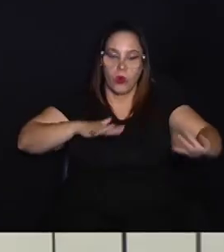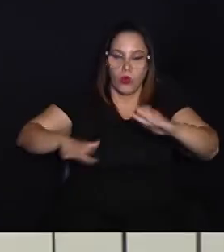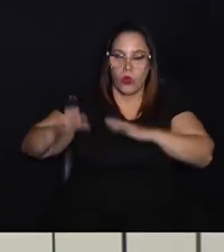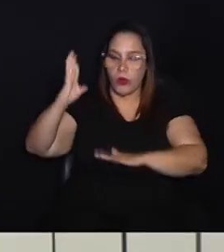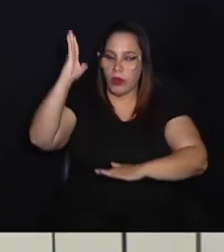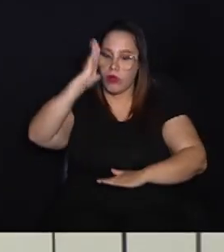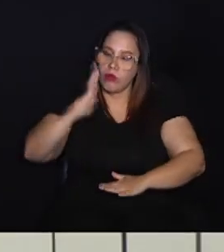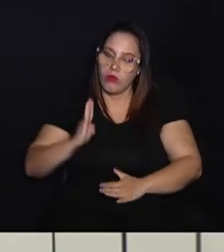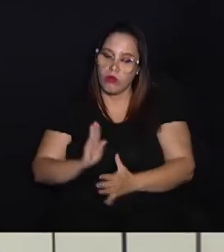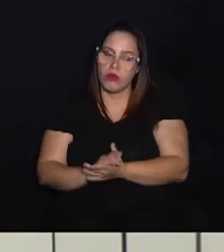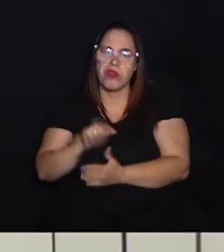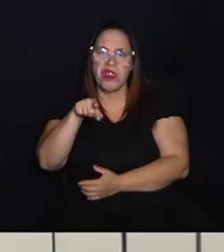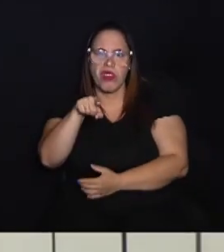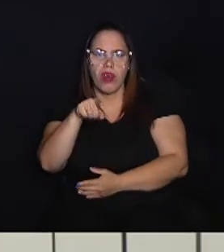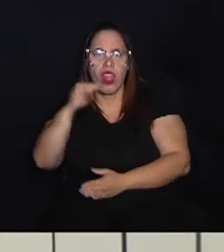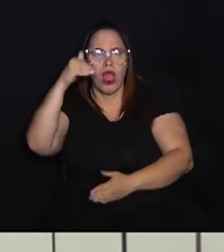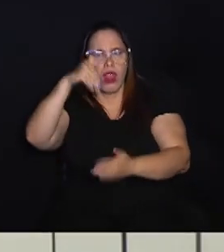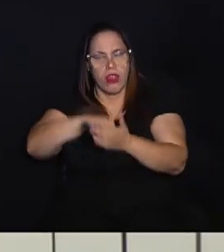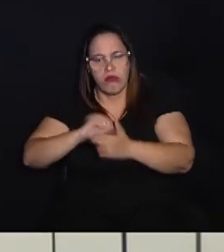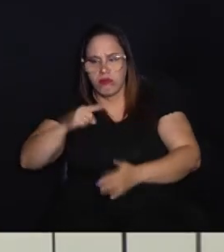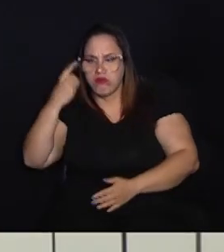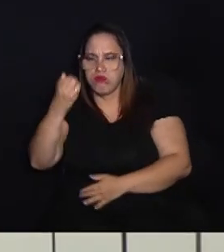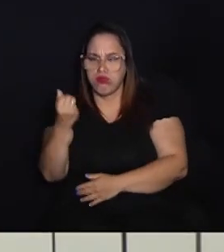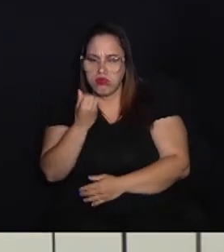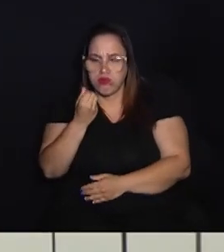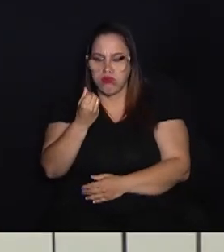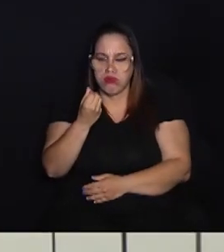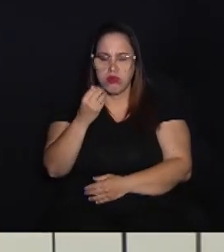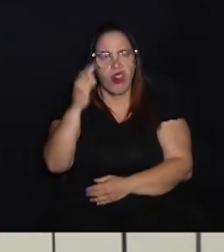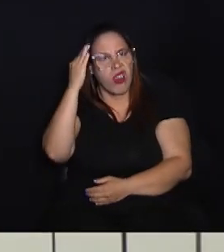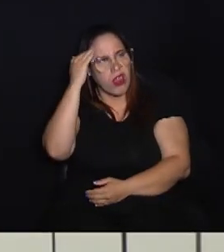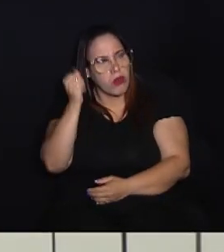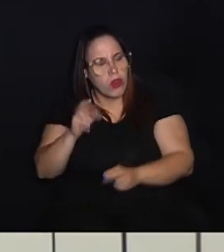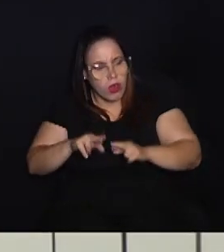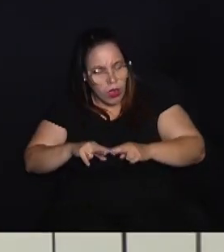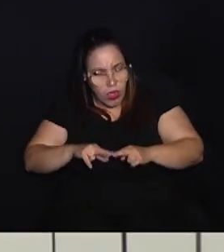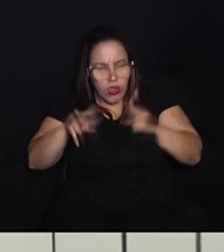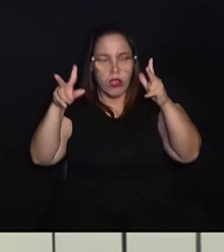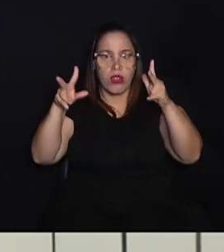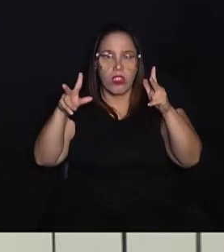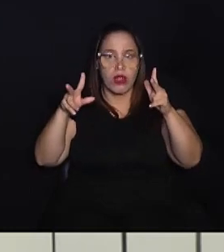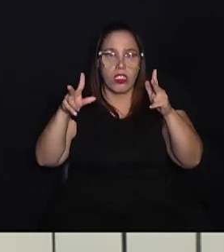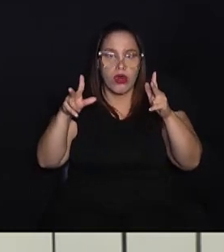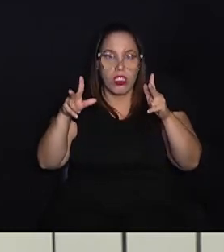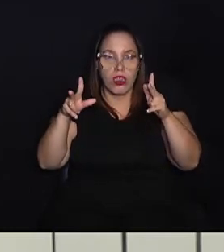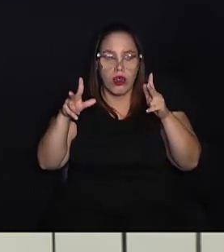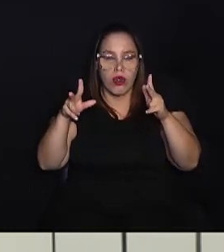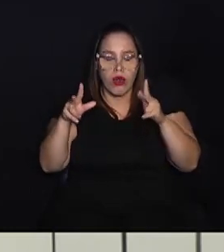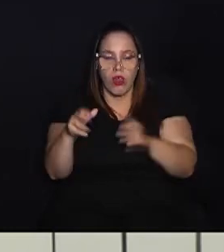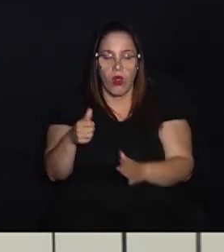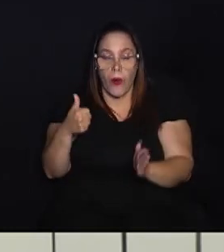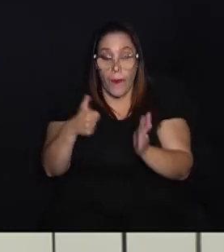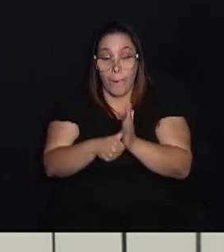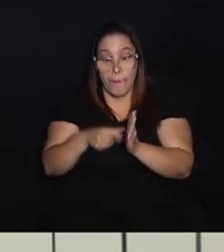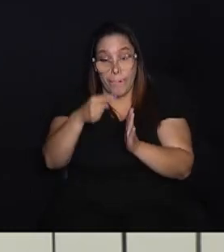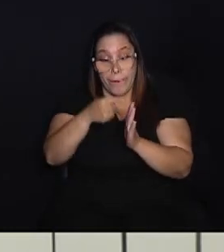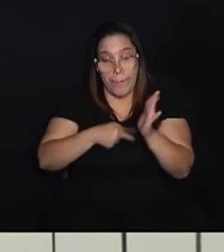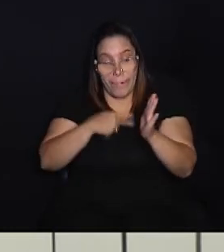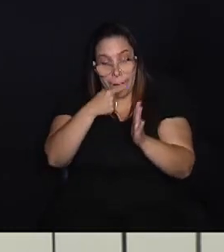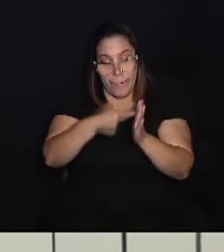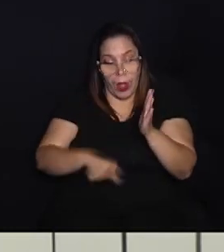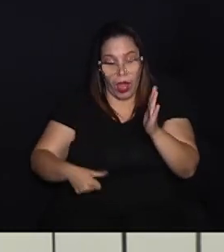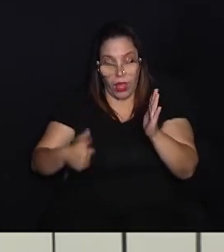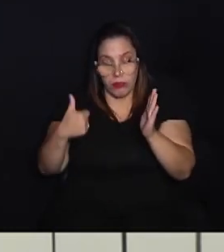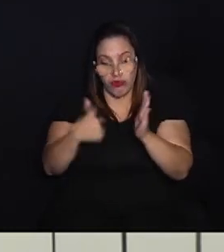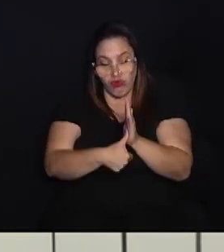Brasil. E você que vai votar no próximo dia 6, sabe a diferença entre votar em branco e anular o voto? O